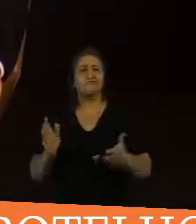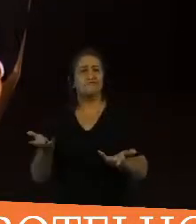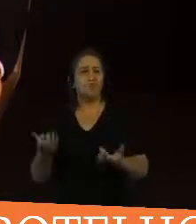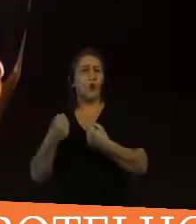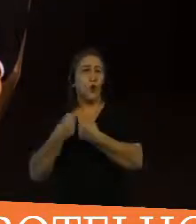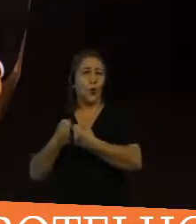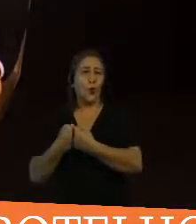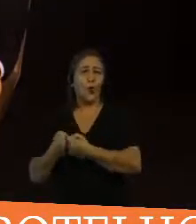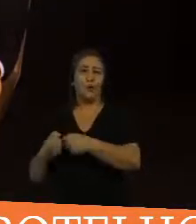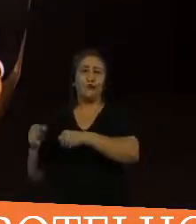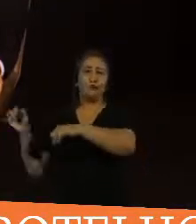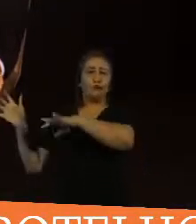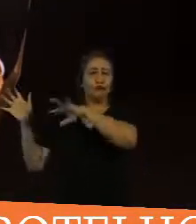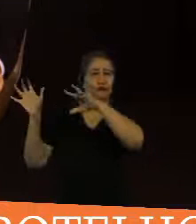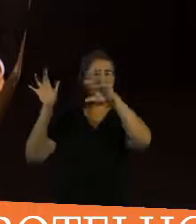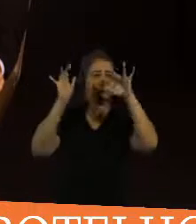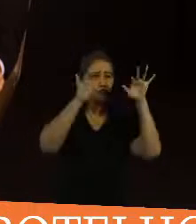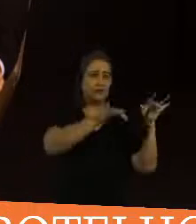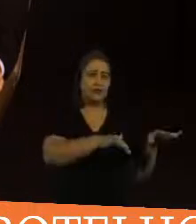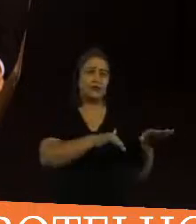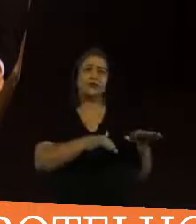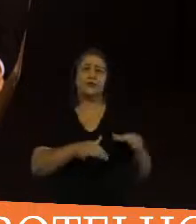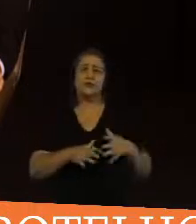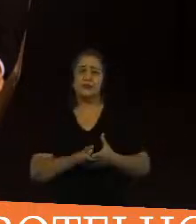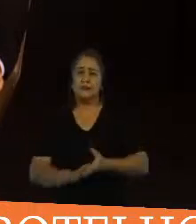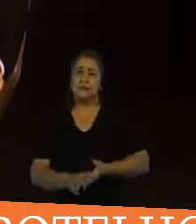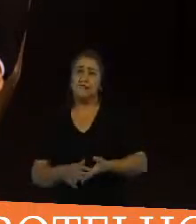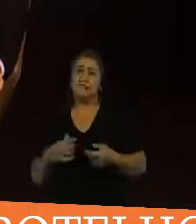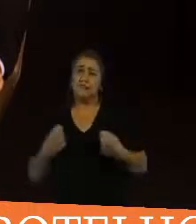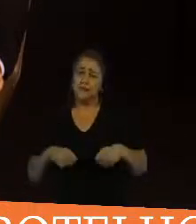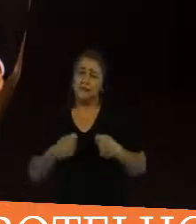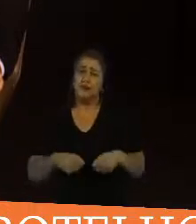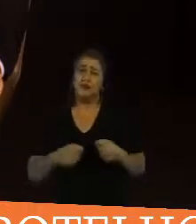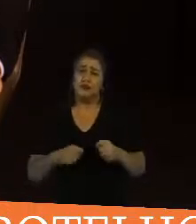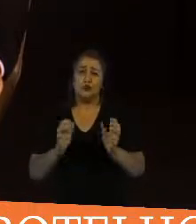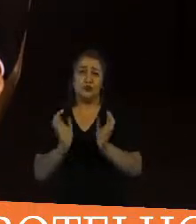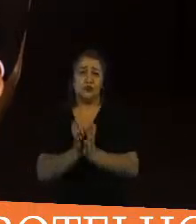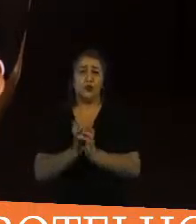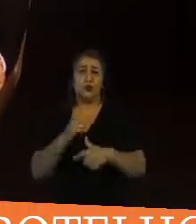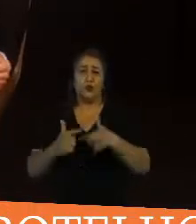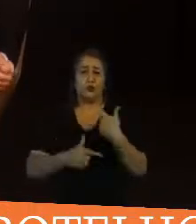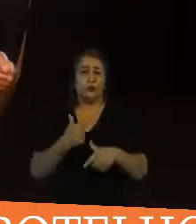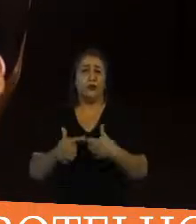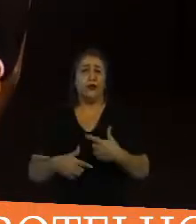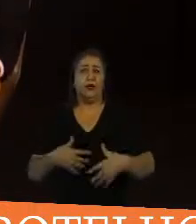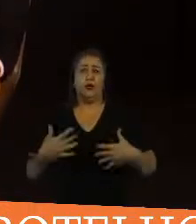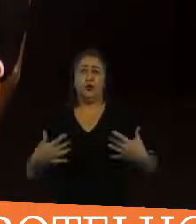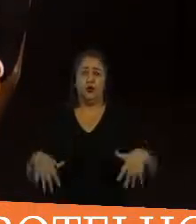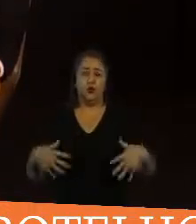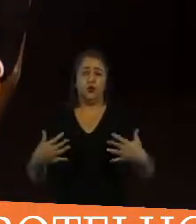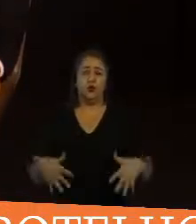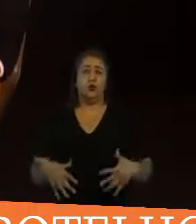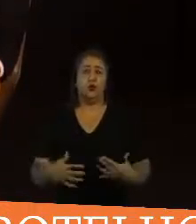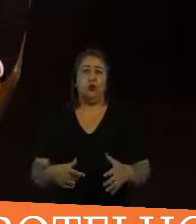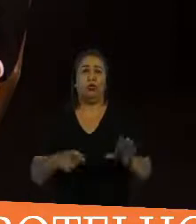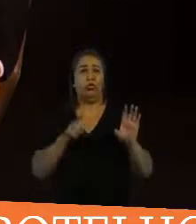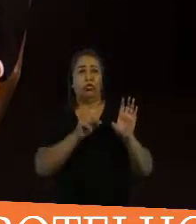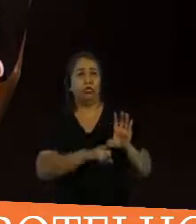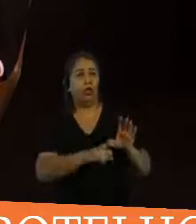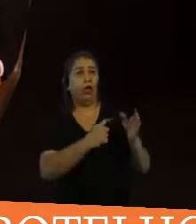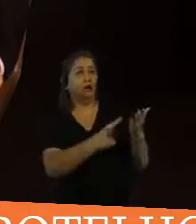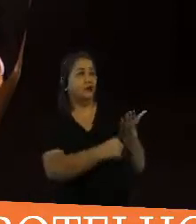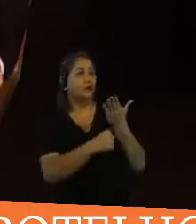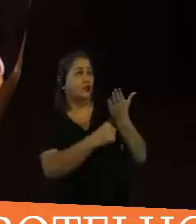da escola, fazer todo esse trabalho, isso precisa de uma equipe muito grande. Então, a gente ia ficar meio que dependendo de muita gente